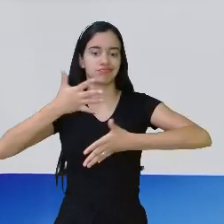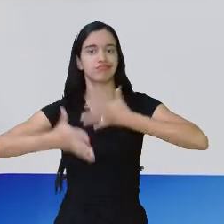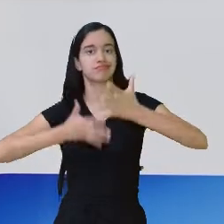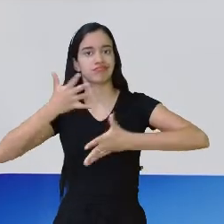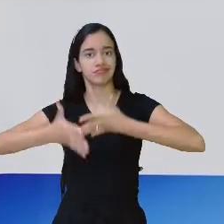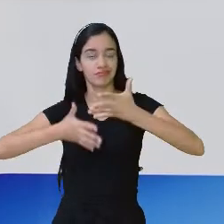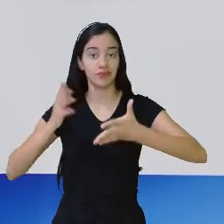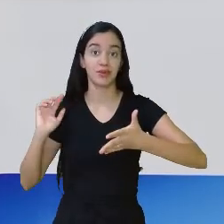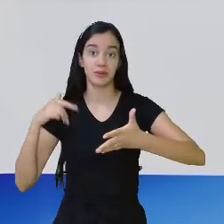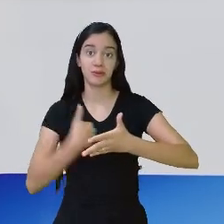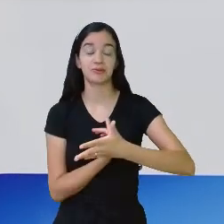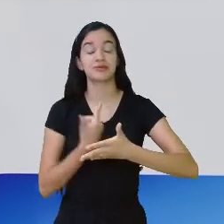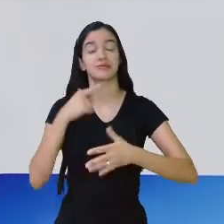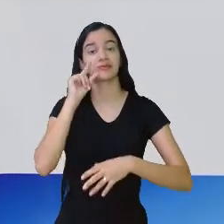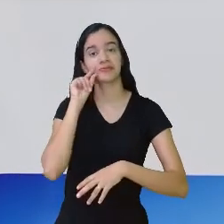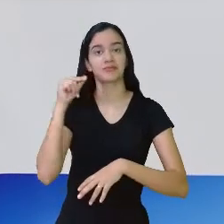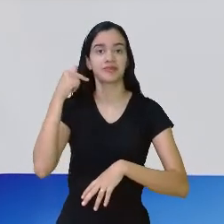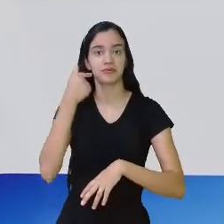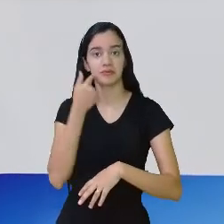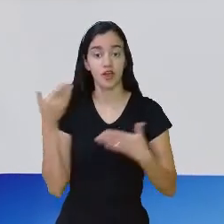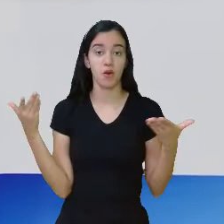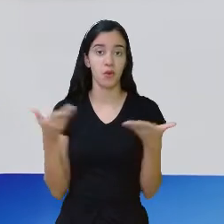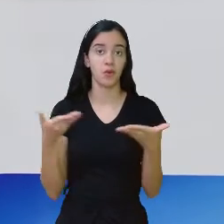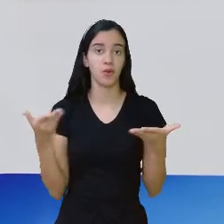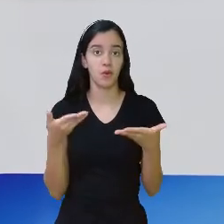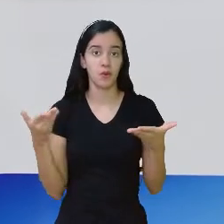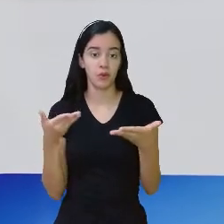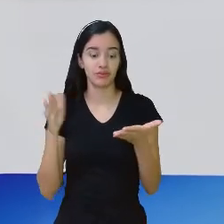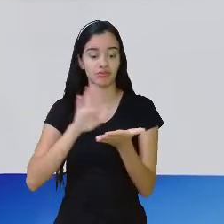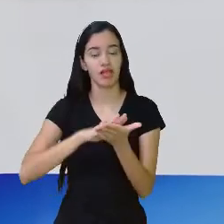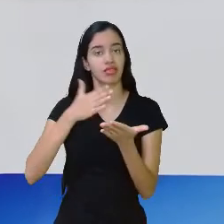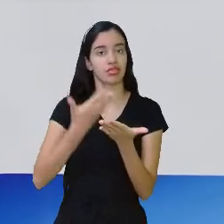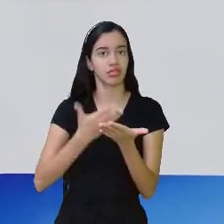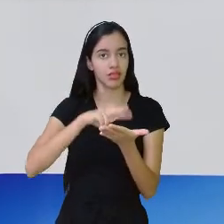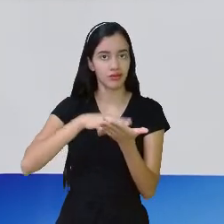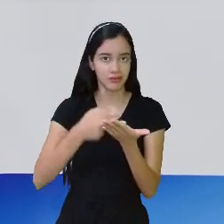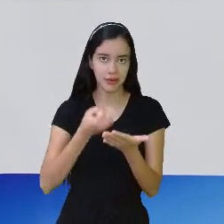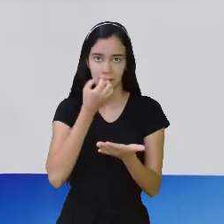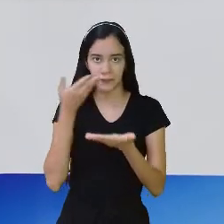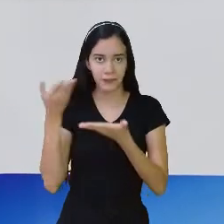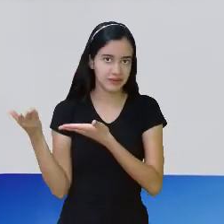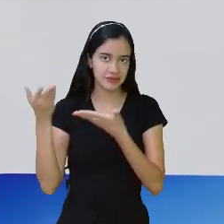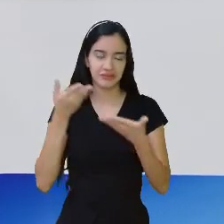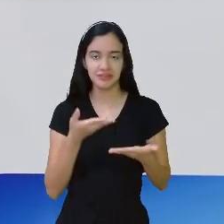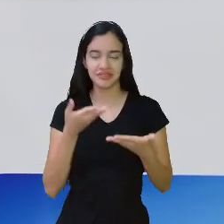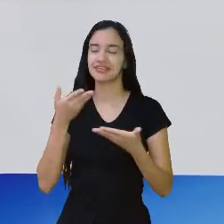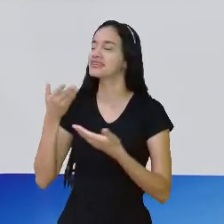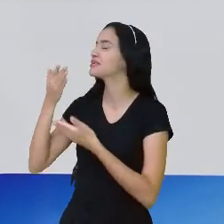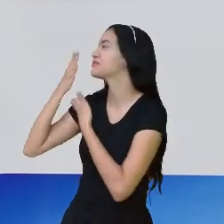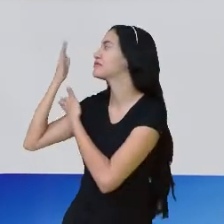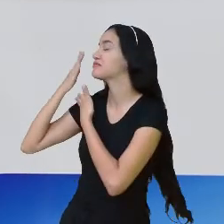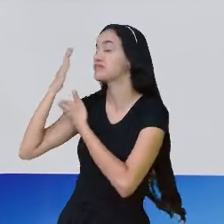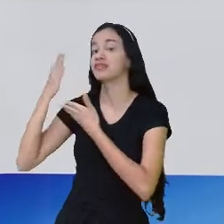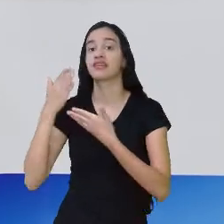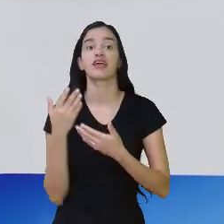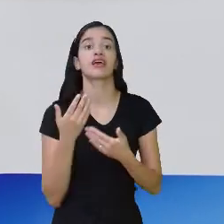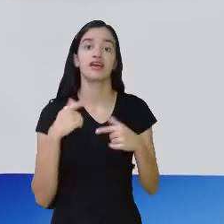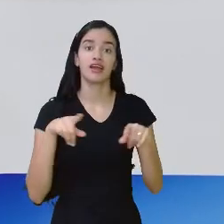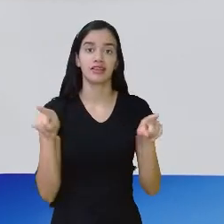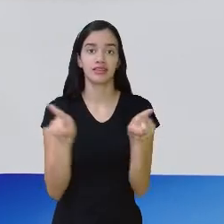nós temos aqui a Midian hoje fazendo esta tradução. Seja muito bem-vinda, Midian.